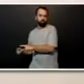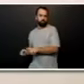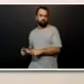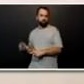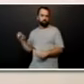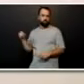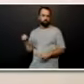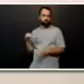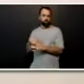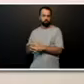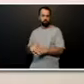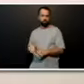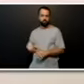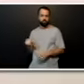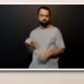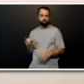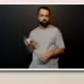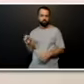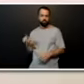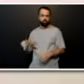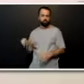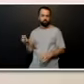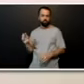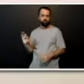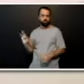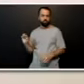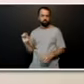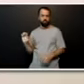inteiros. O que é que isso significa?